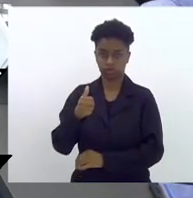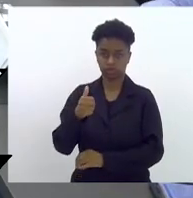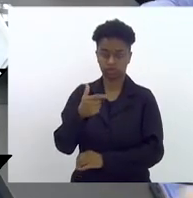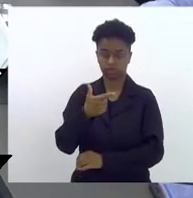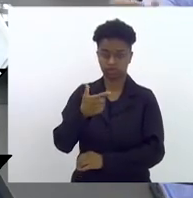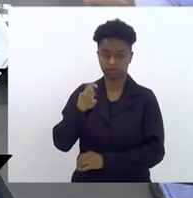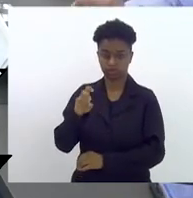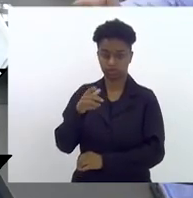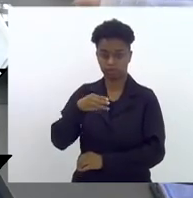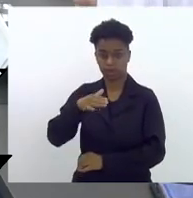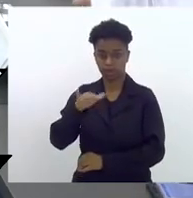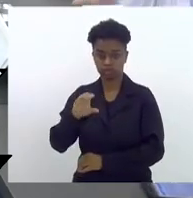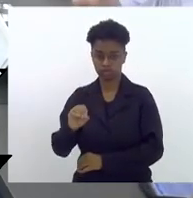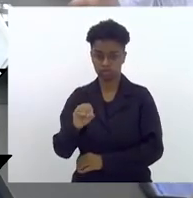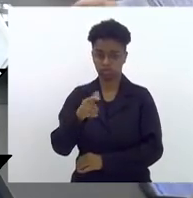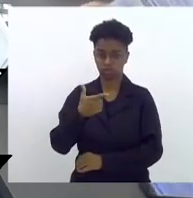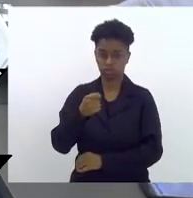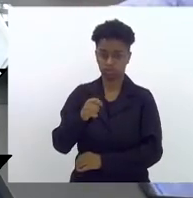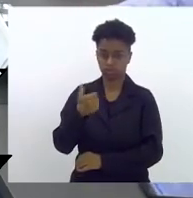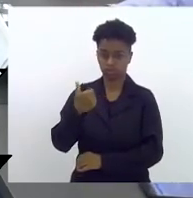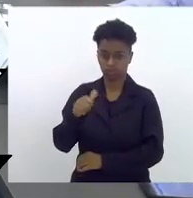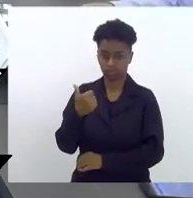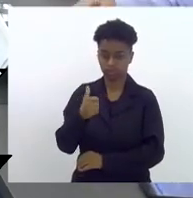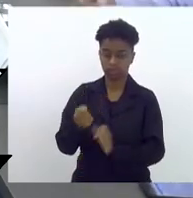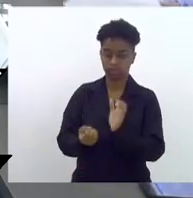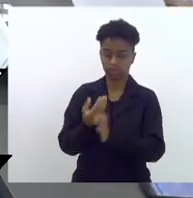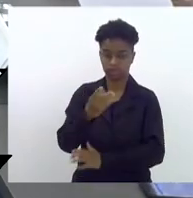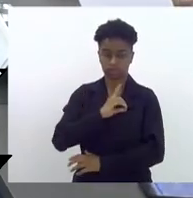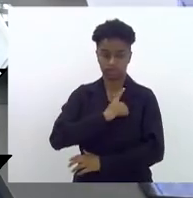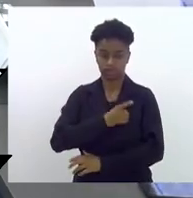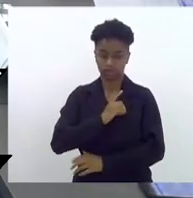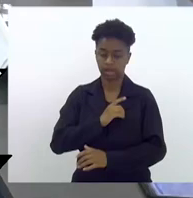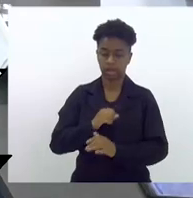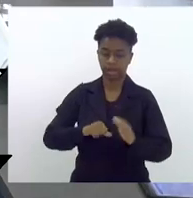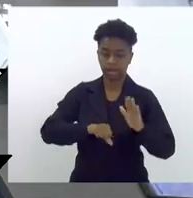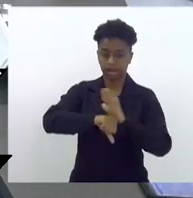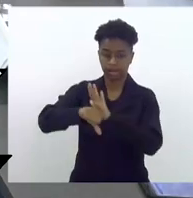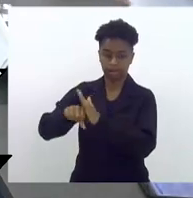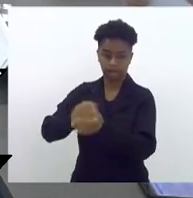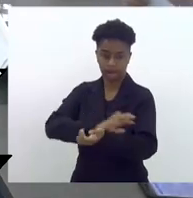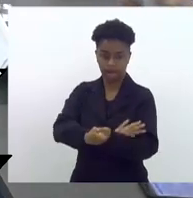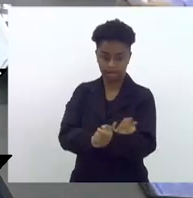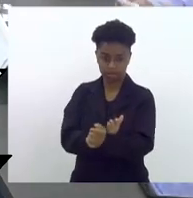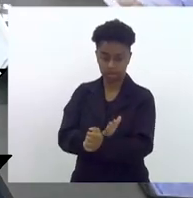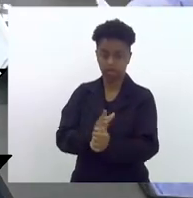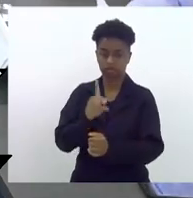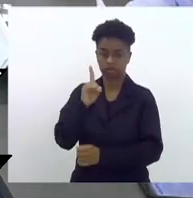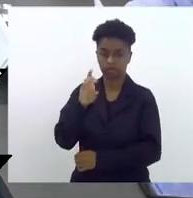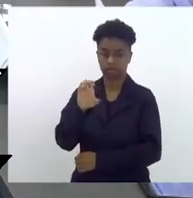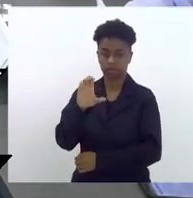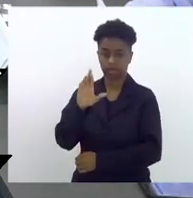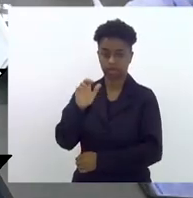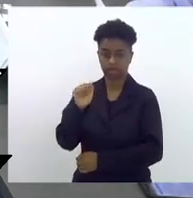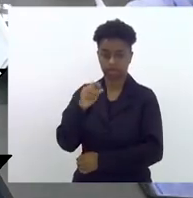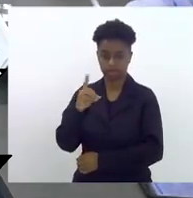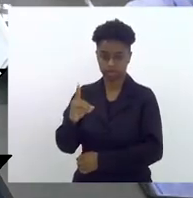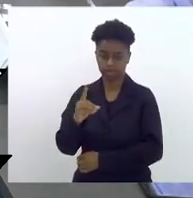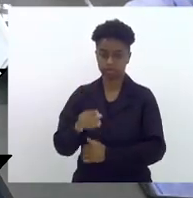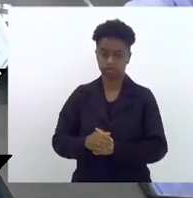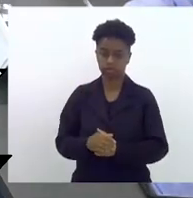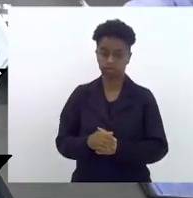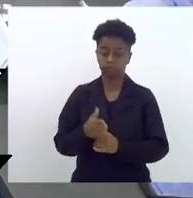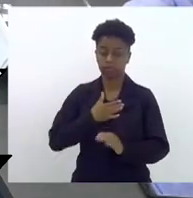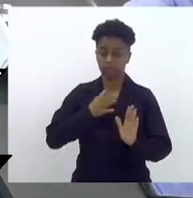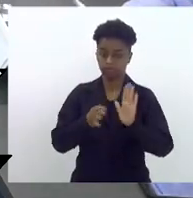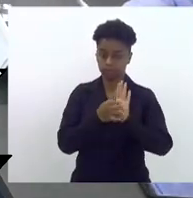2011 que dispõe sobre a criação da delegacia de crimes raciais e delitos de intolerância decade meu parecer pela